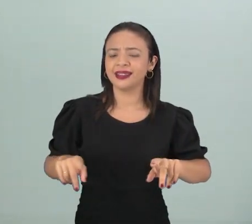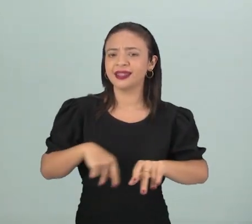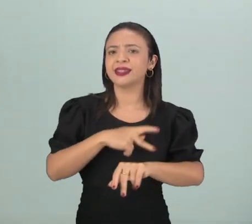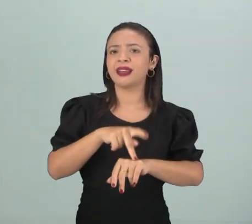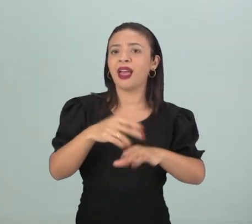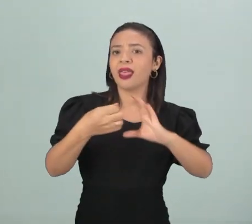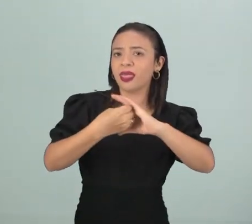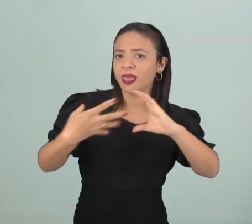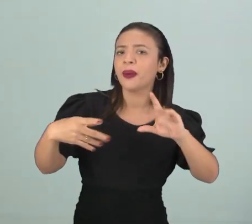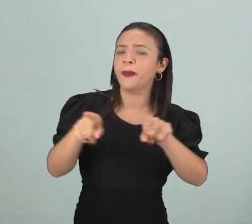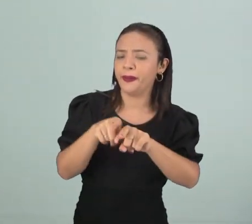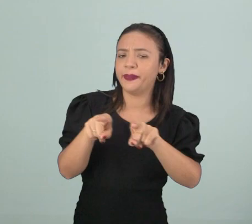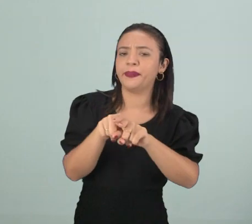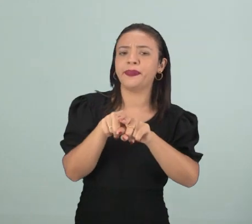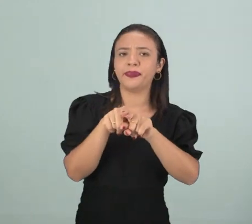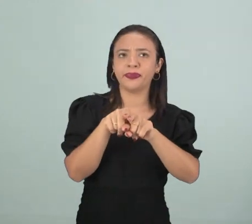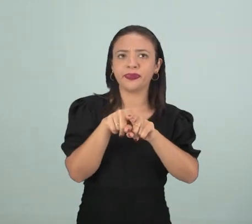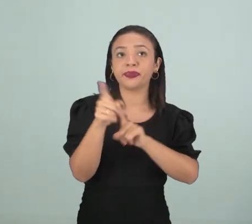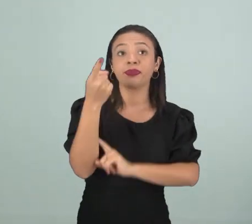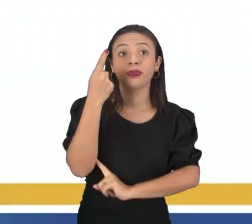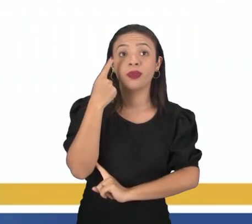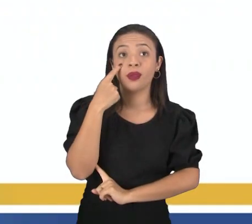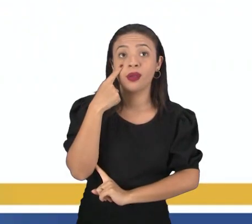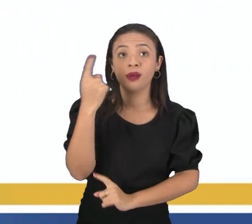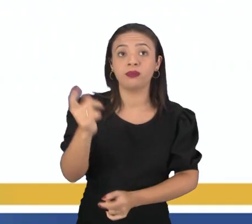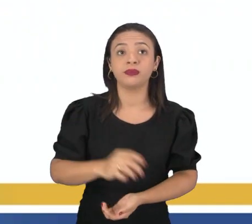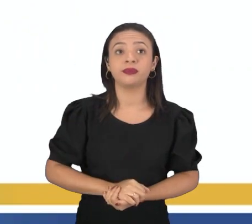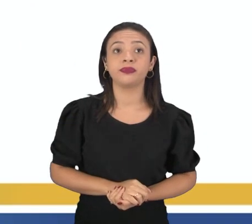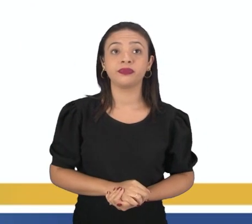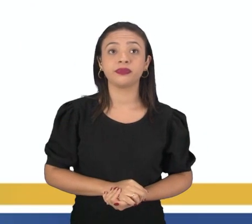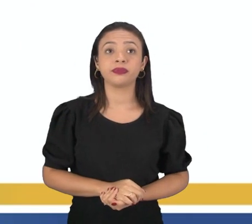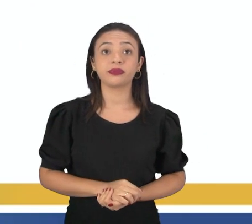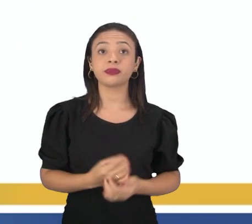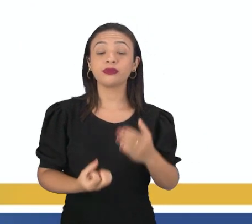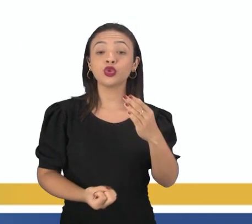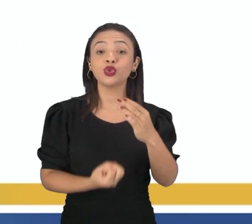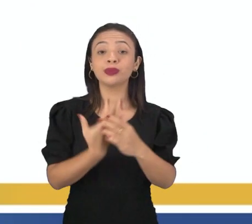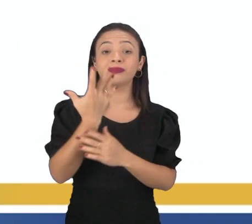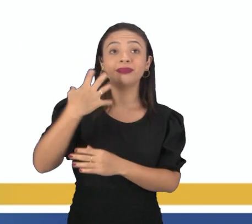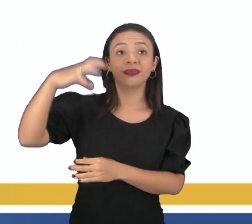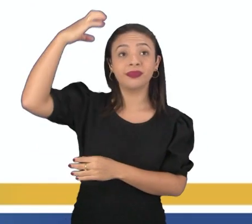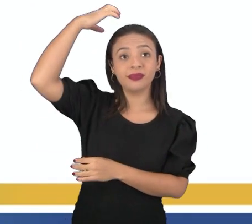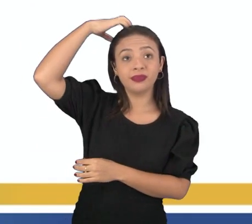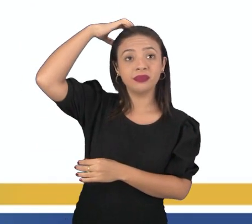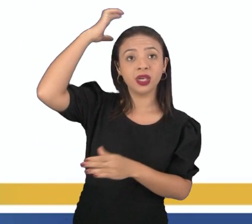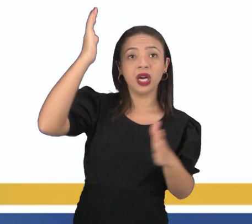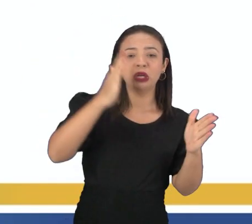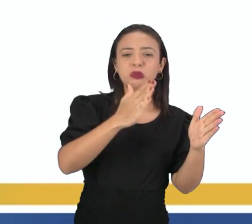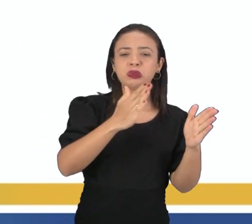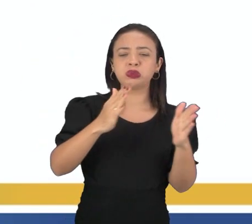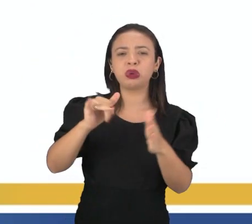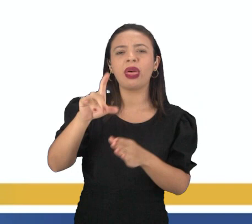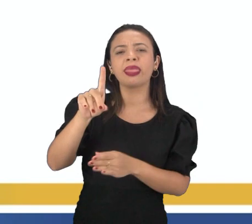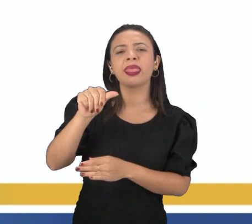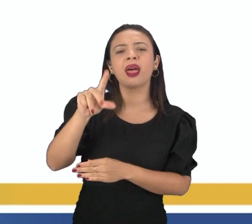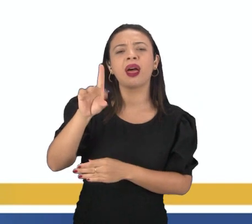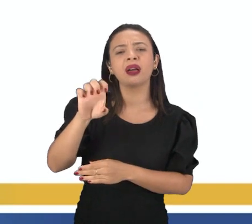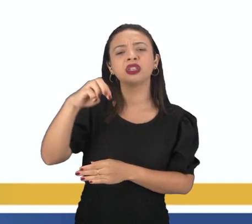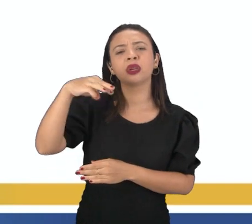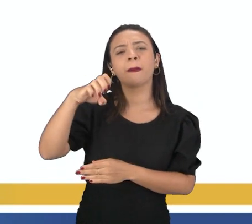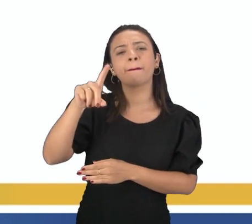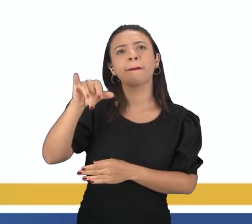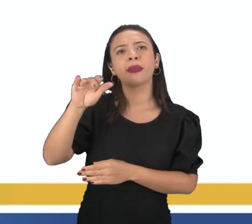uma característica diferente. Observe a formação das monarquias. Durante quase toda a Idade Média, não